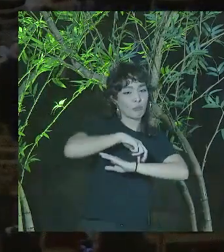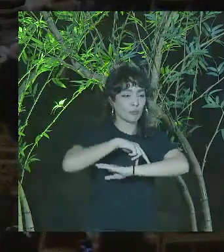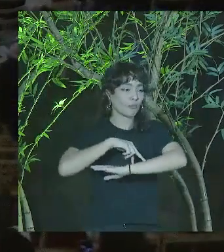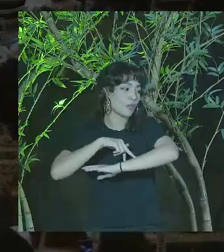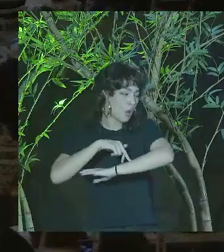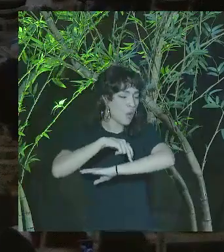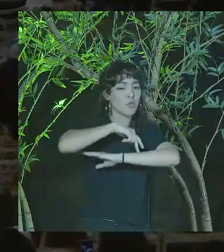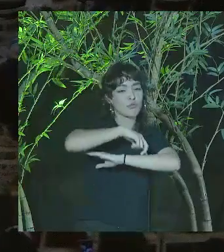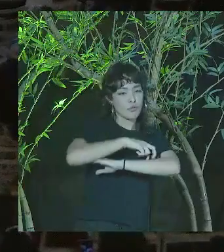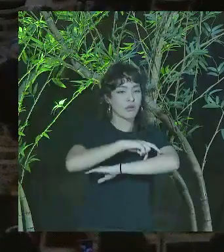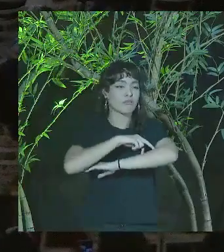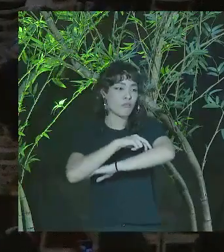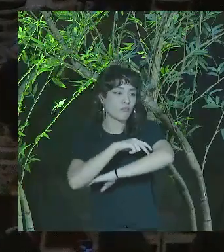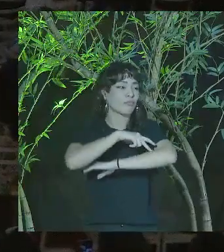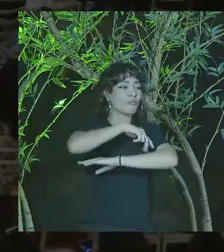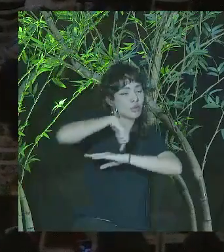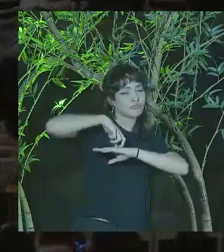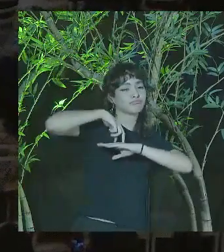Vai.